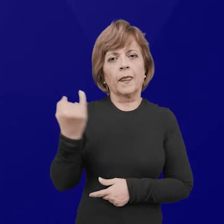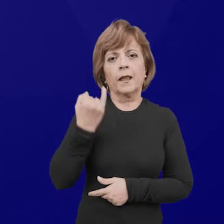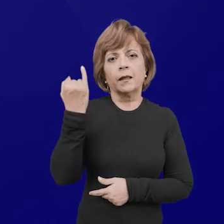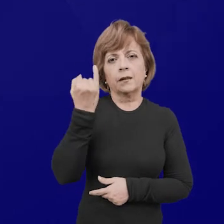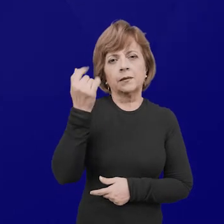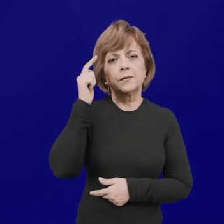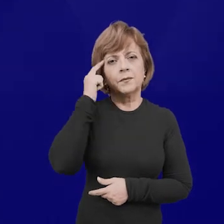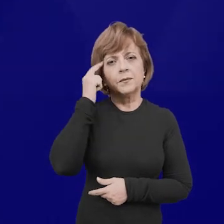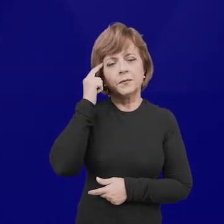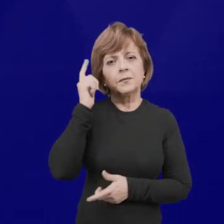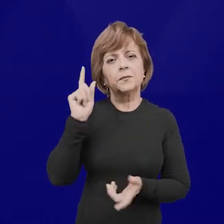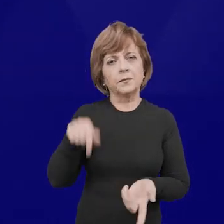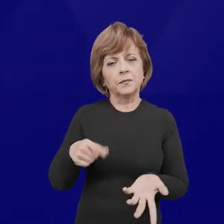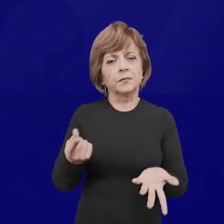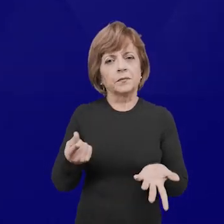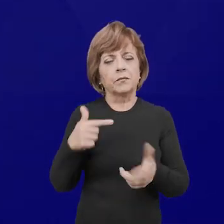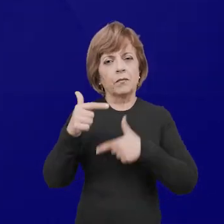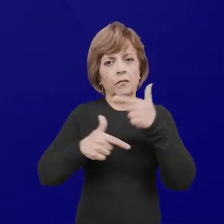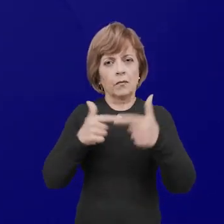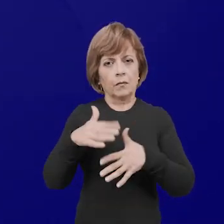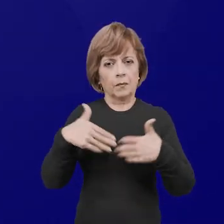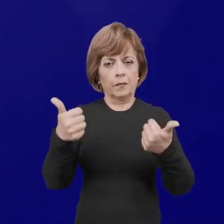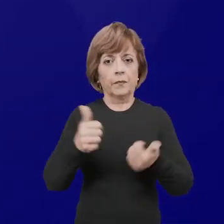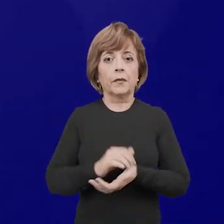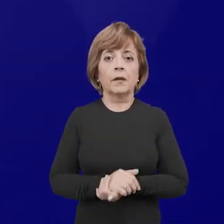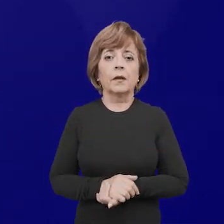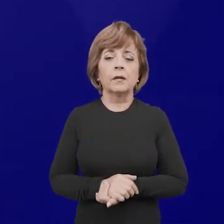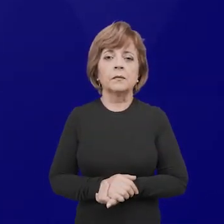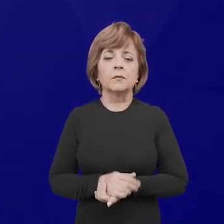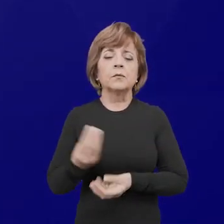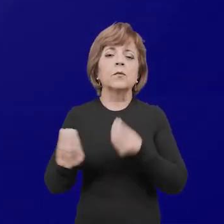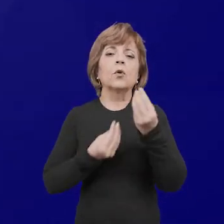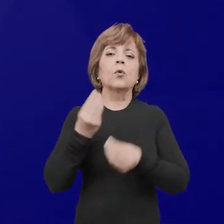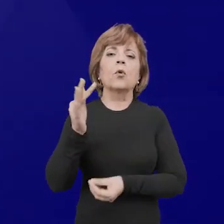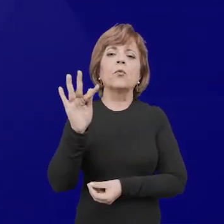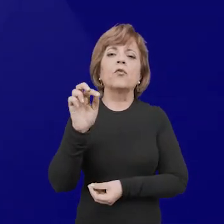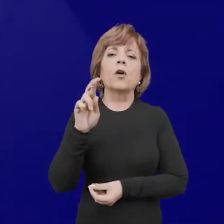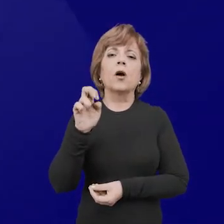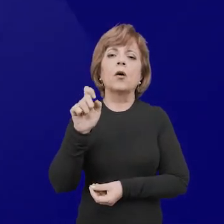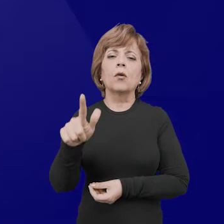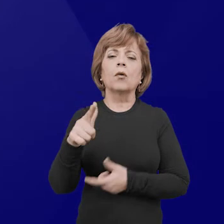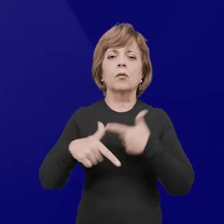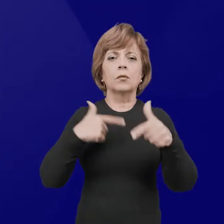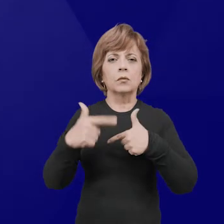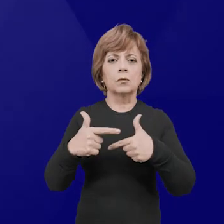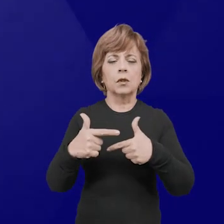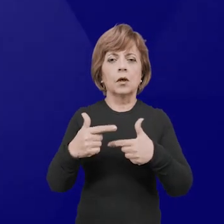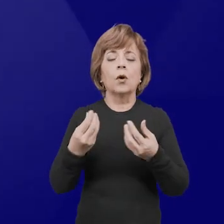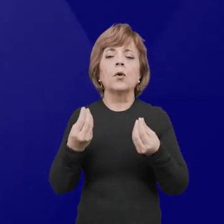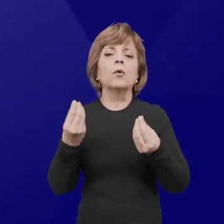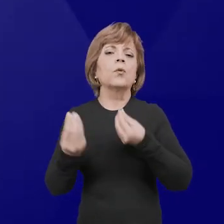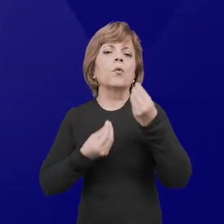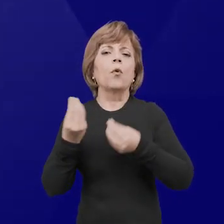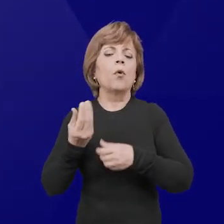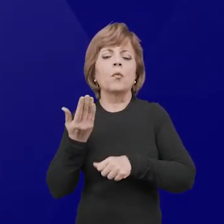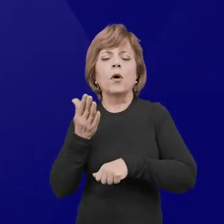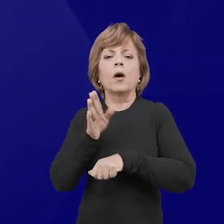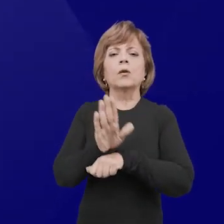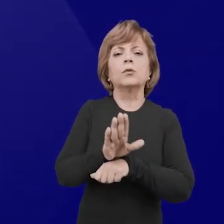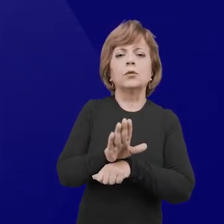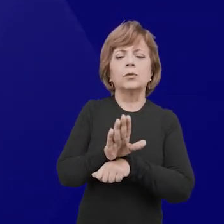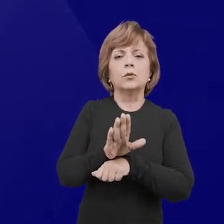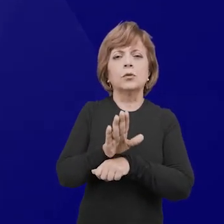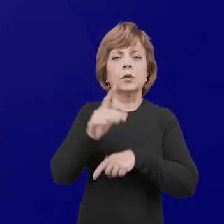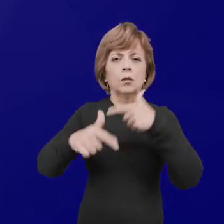como aprimorar o trabalho da instituição. Como o projeto Farol funciona? De que forma auxiliará no trabalho